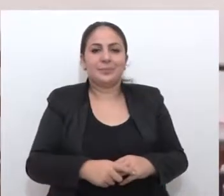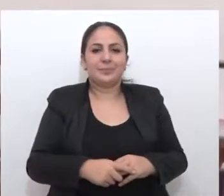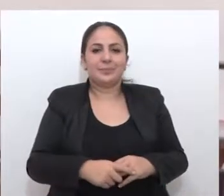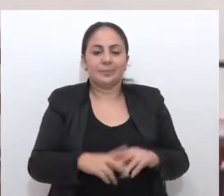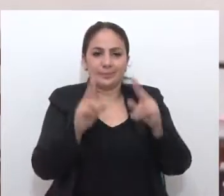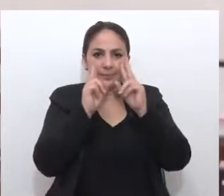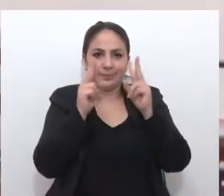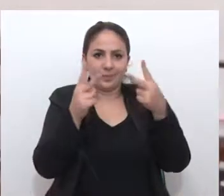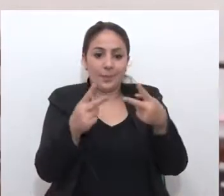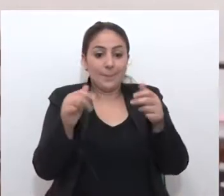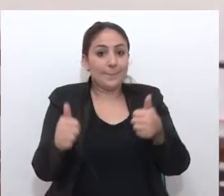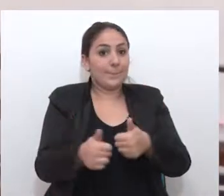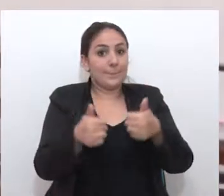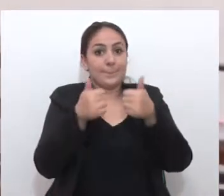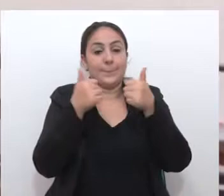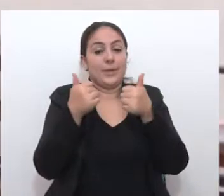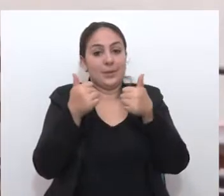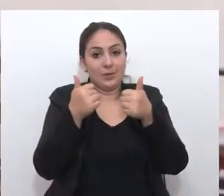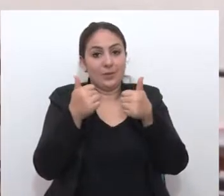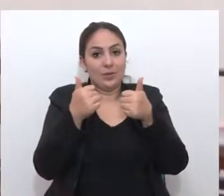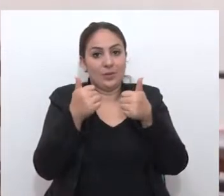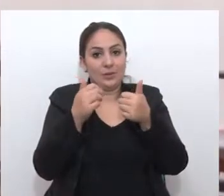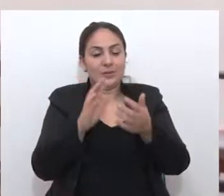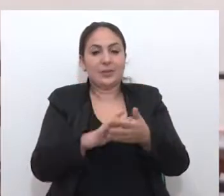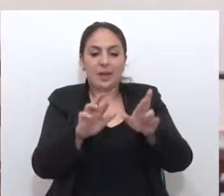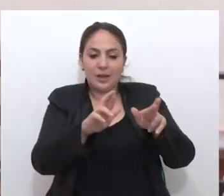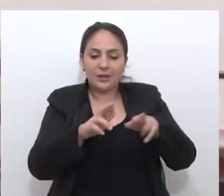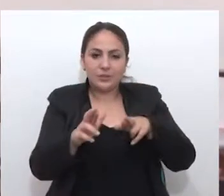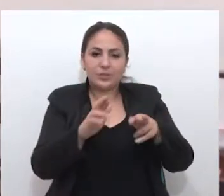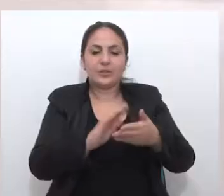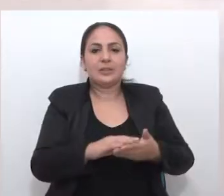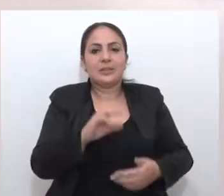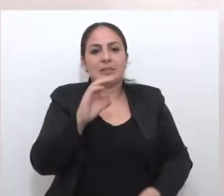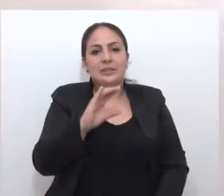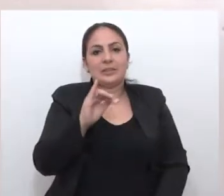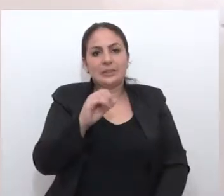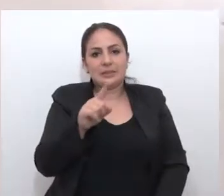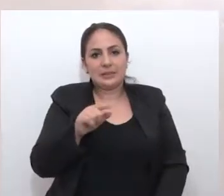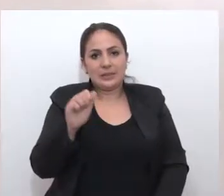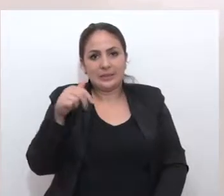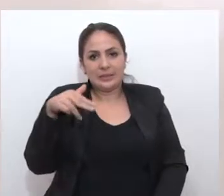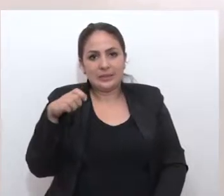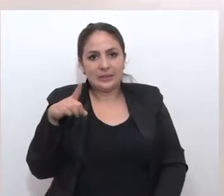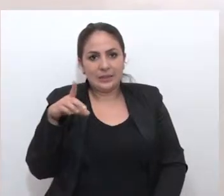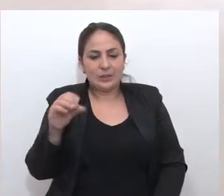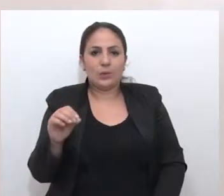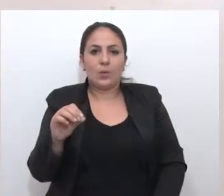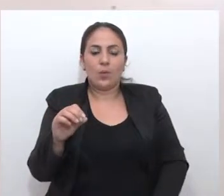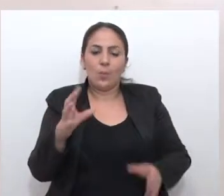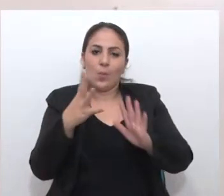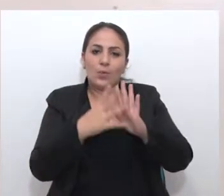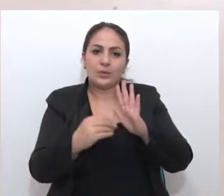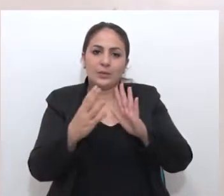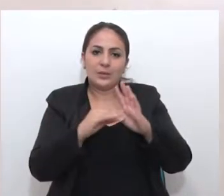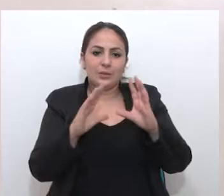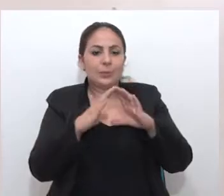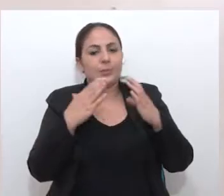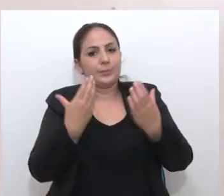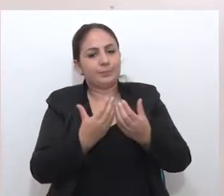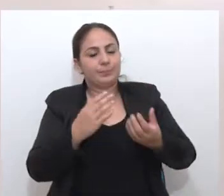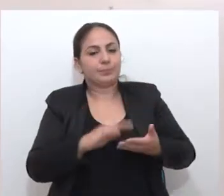ser reconhecido como um dos melhores domadores da região, seu Cizenando também é referência em